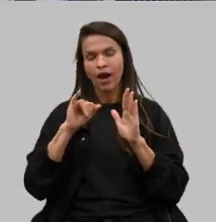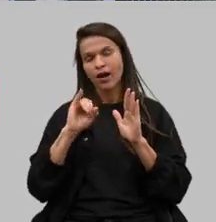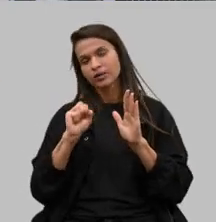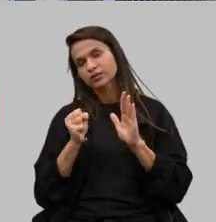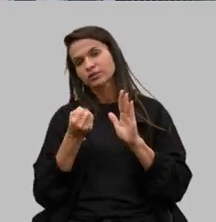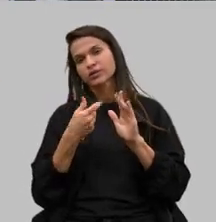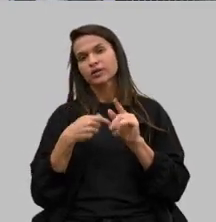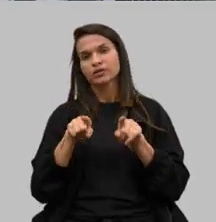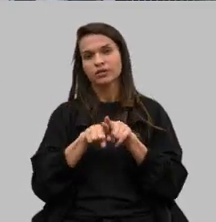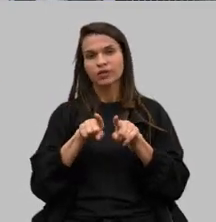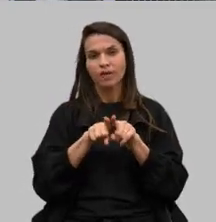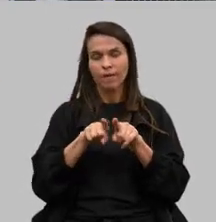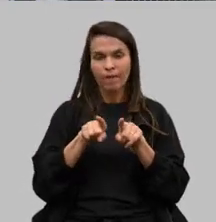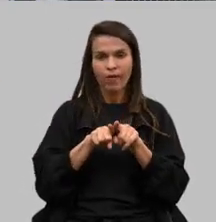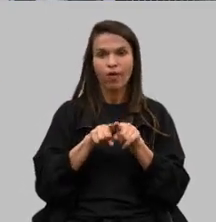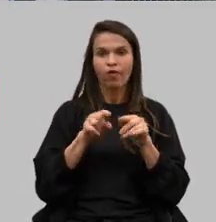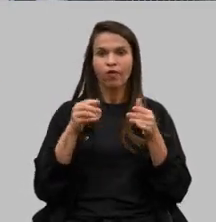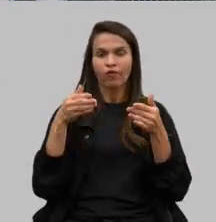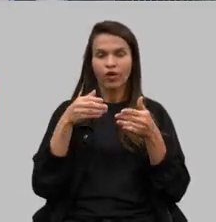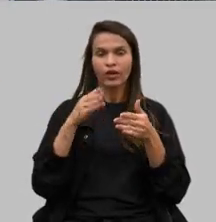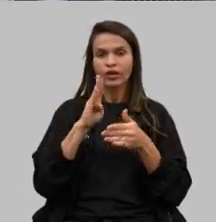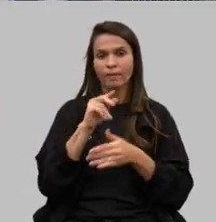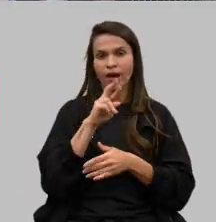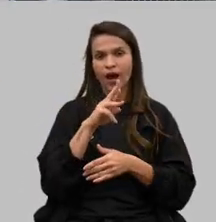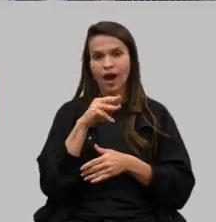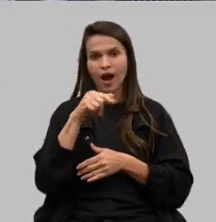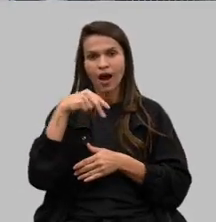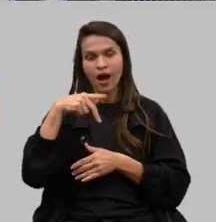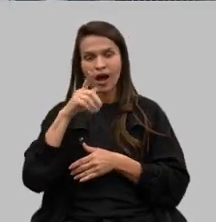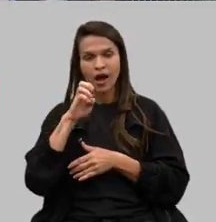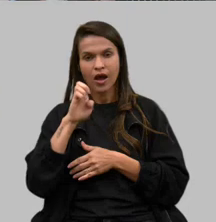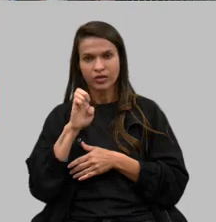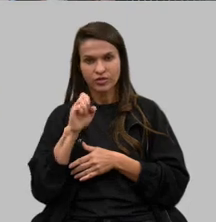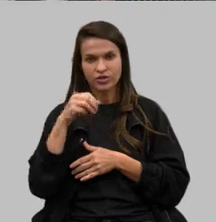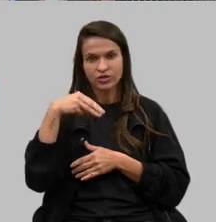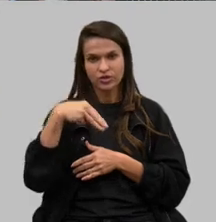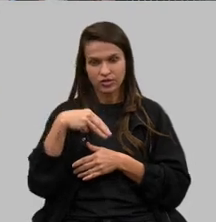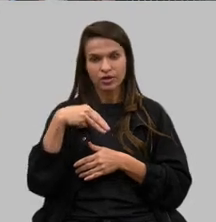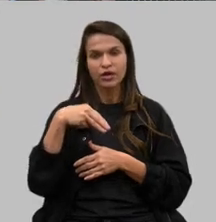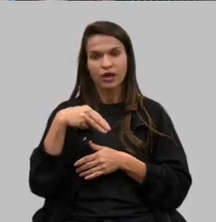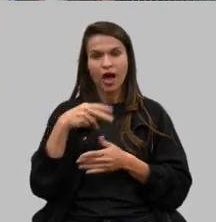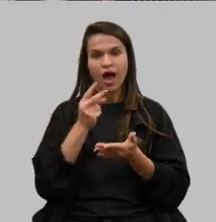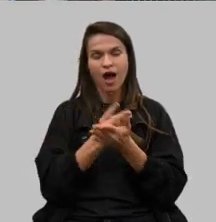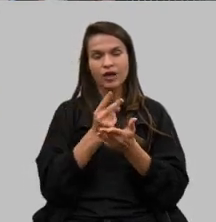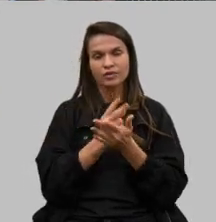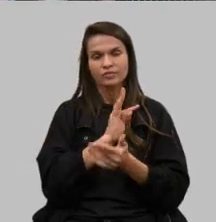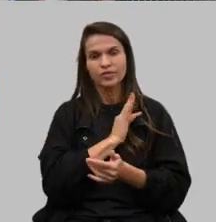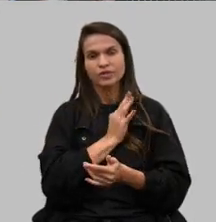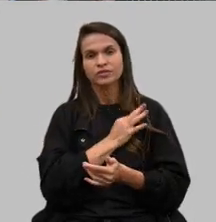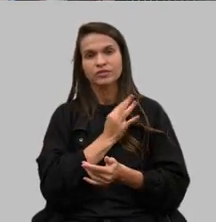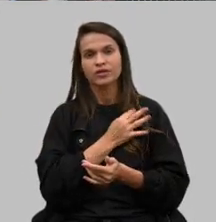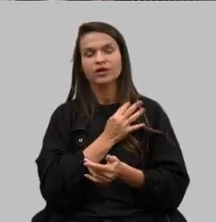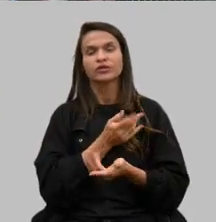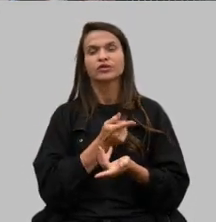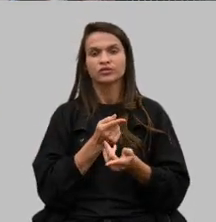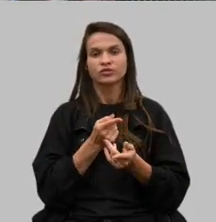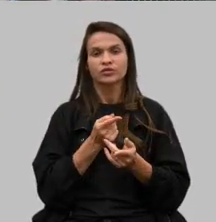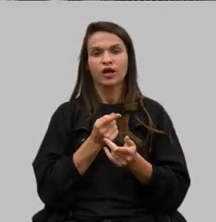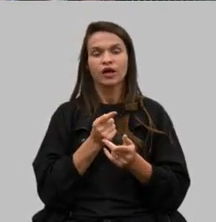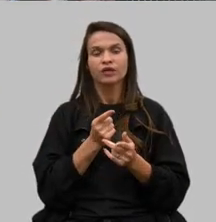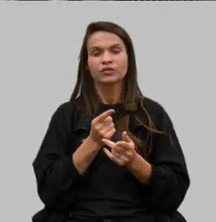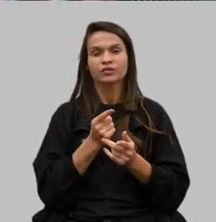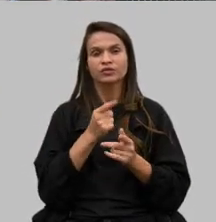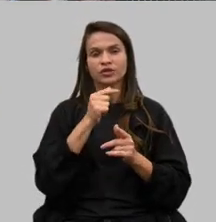barragens cuja técnica de alteamento é a montante as mesmas técnicas de alteamento das Barras que